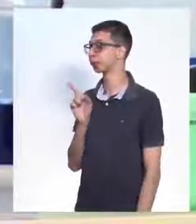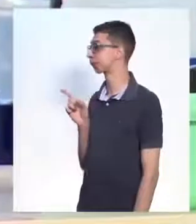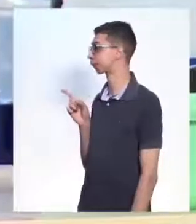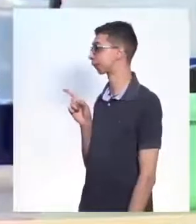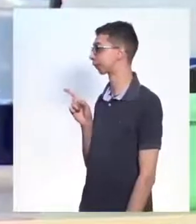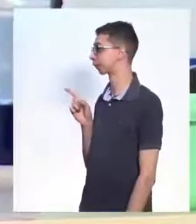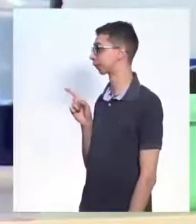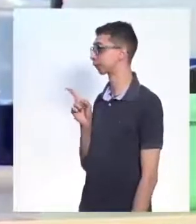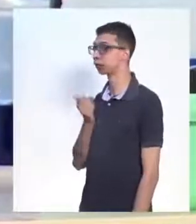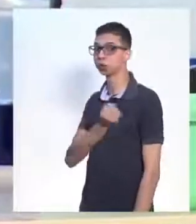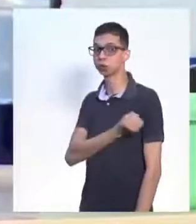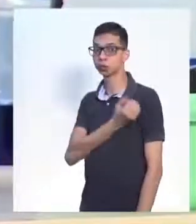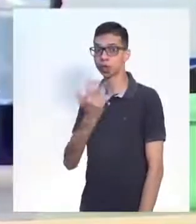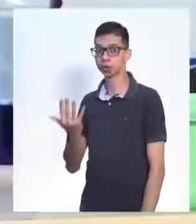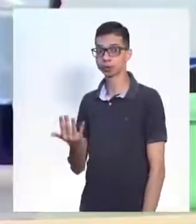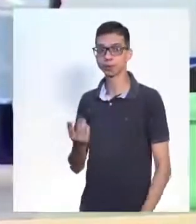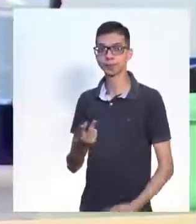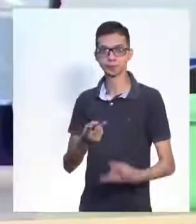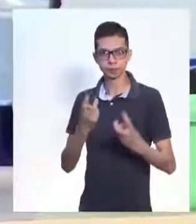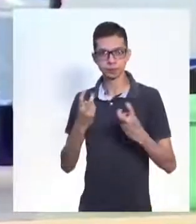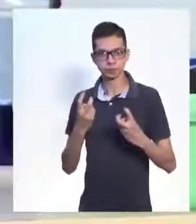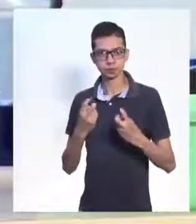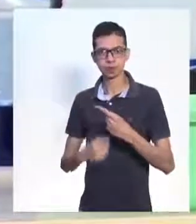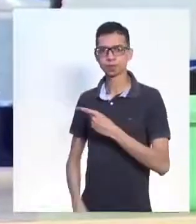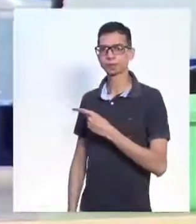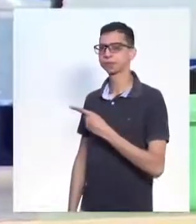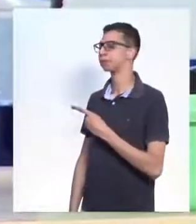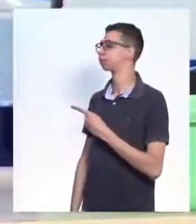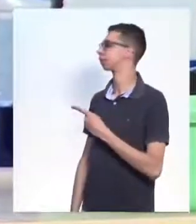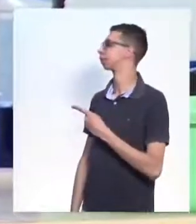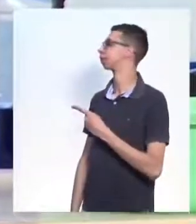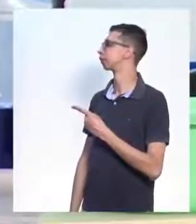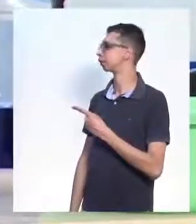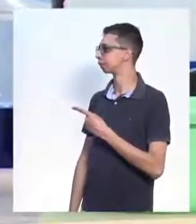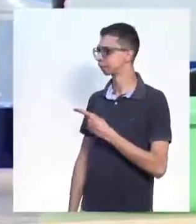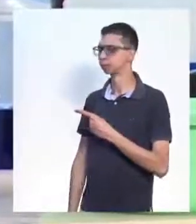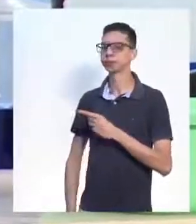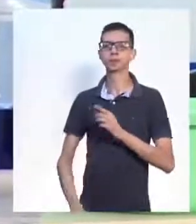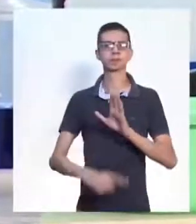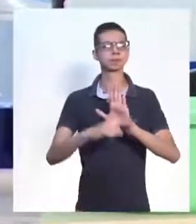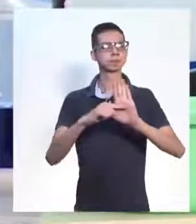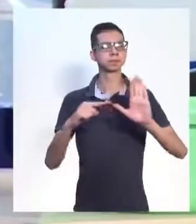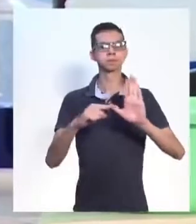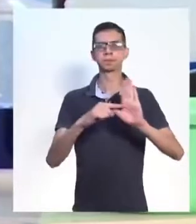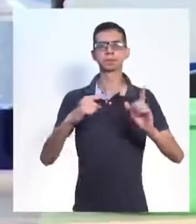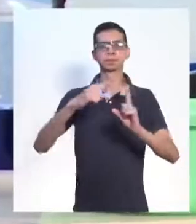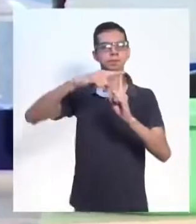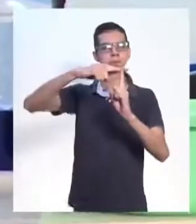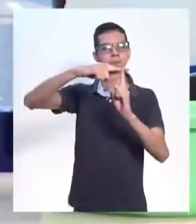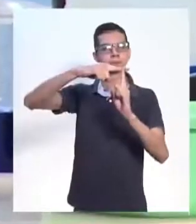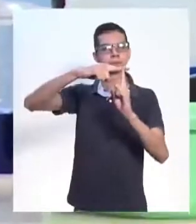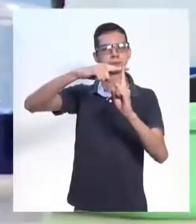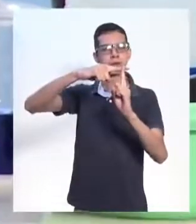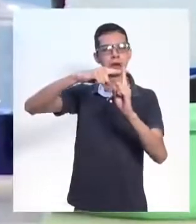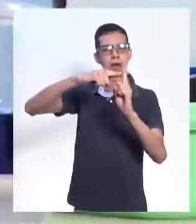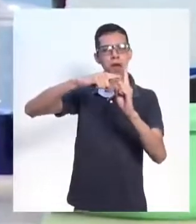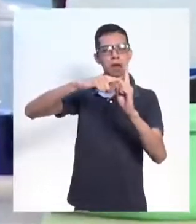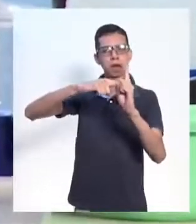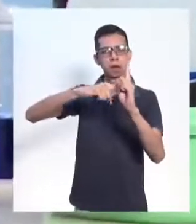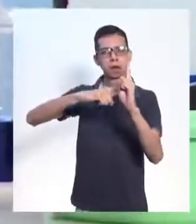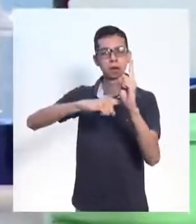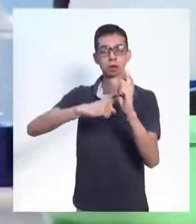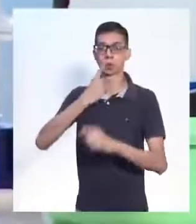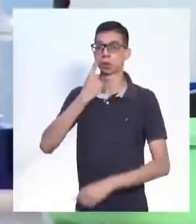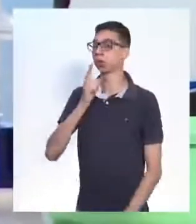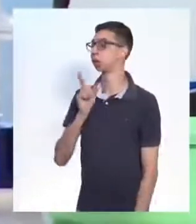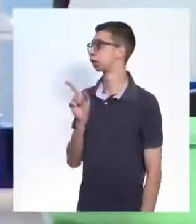quero que vocês enxerguem. Olha como a temperatura vai descendo, Osmar. Sim. Ó como ela vai descendo. Eu estava tentando uma